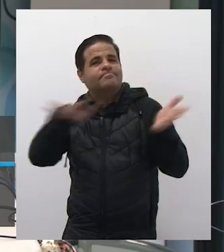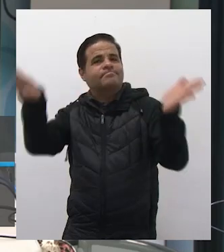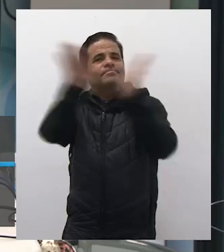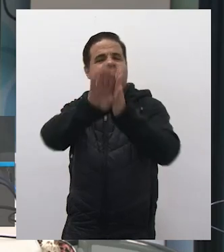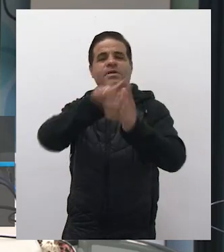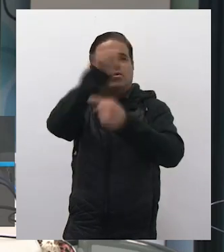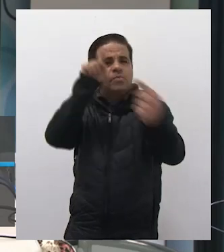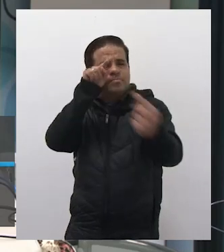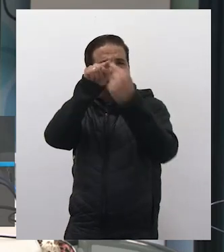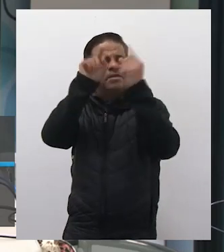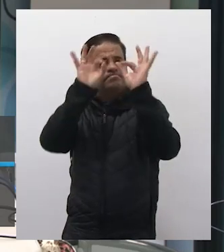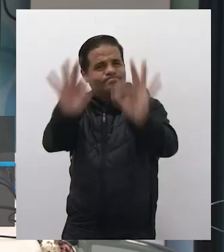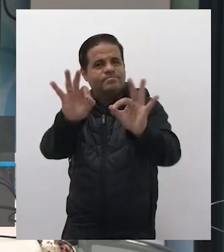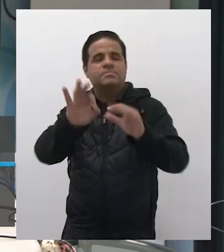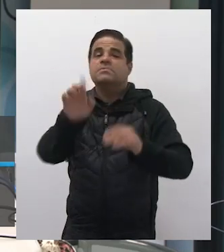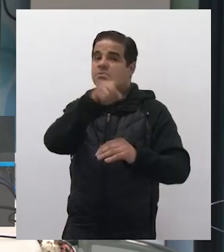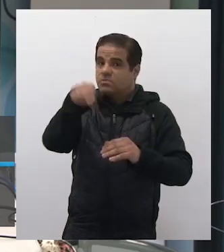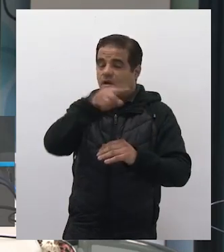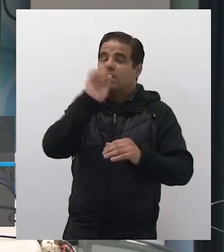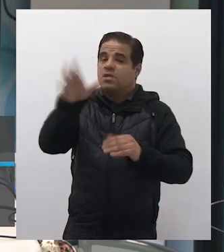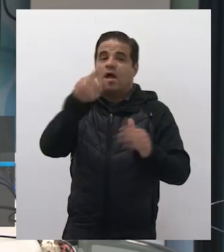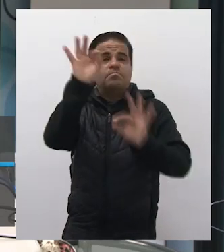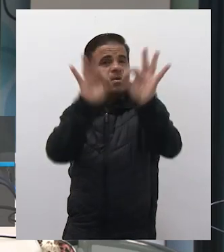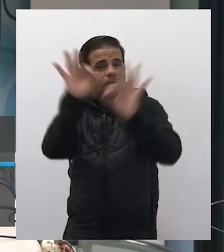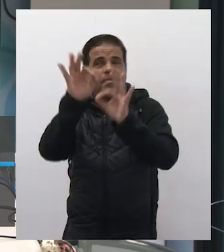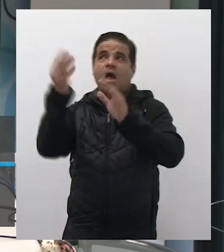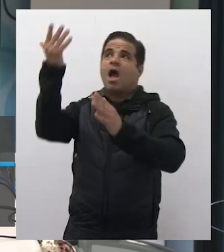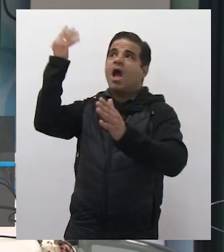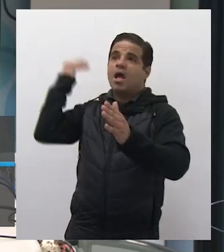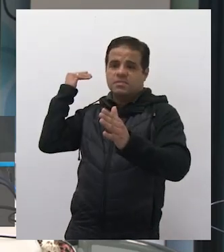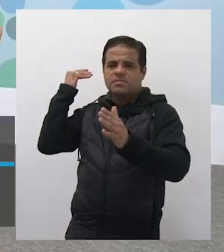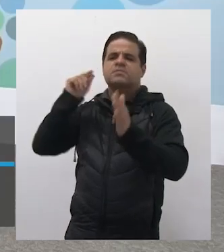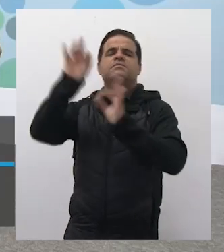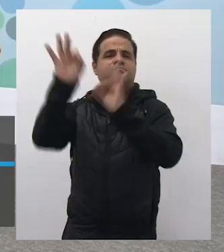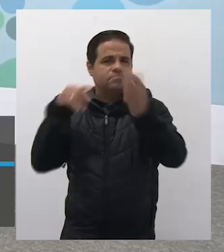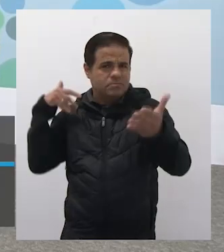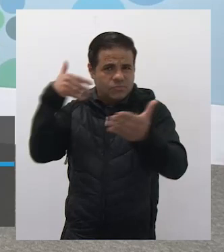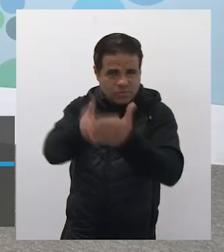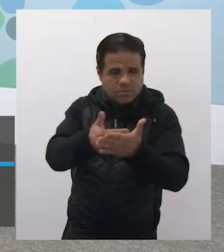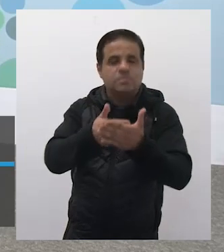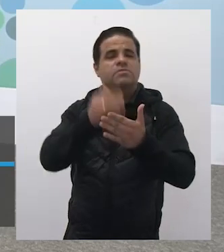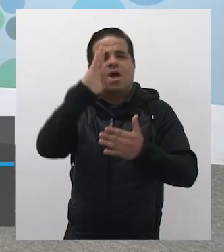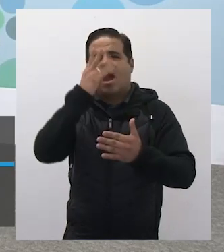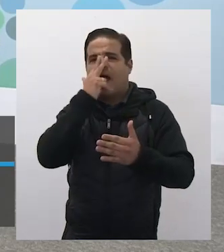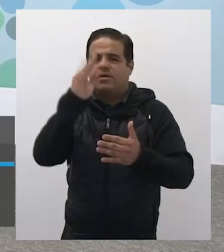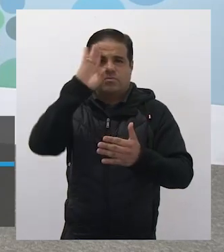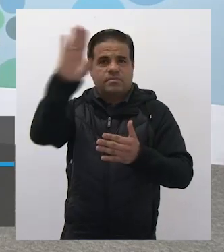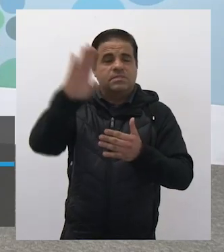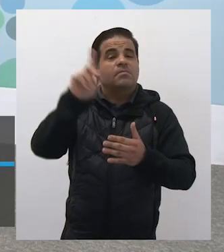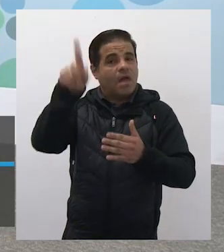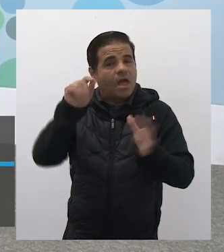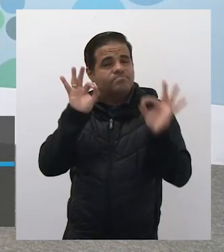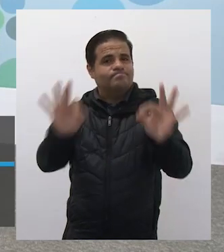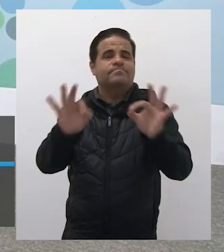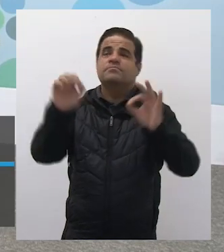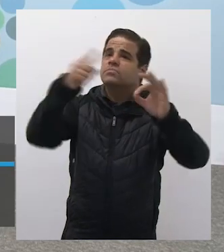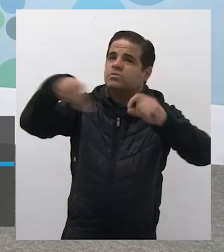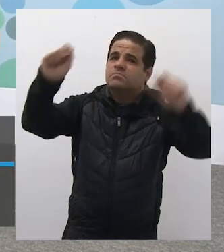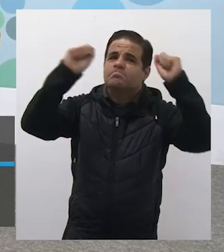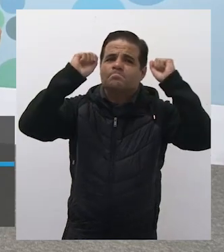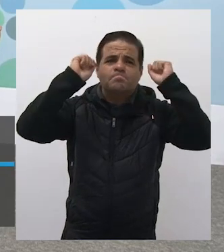num objetivo que a gente tinha traçado lá no início, né? É, acredito que o principal mesmo seja isso, seja